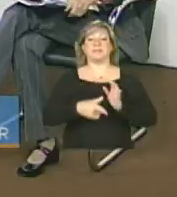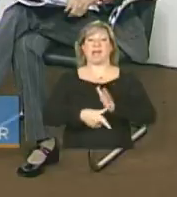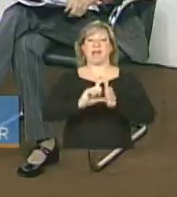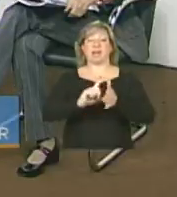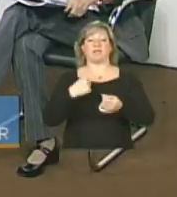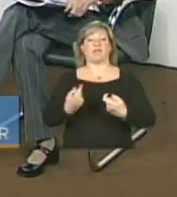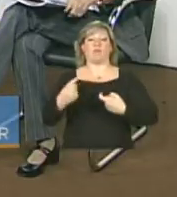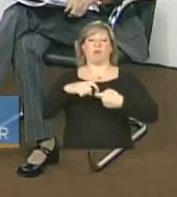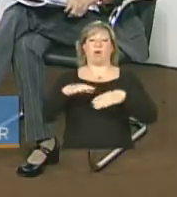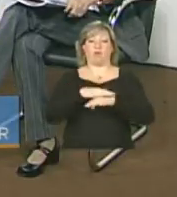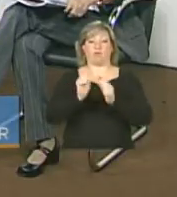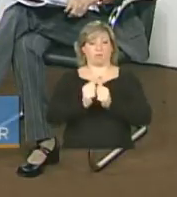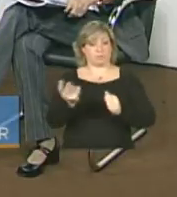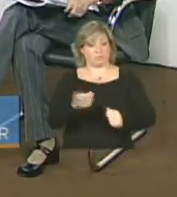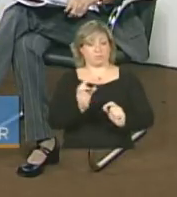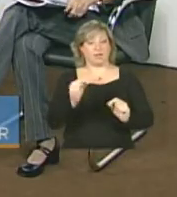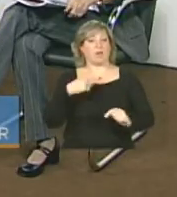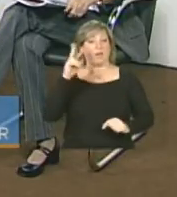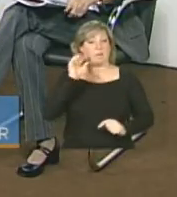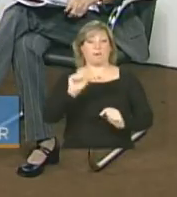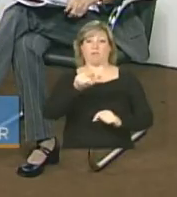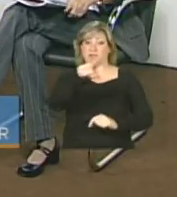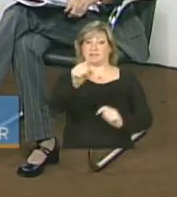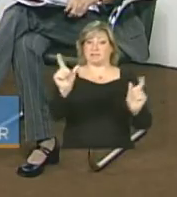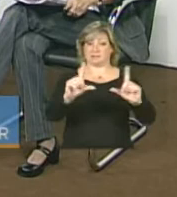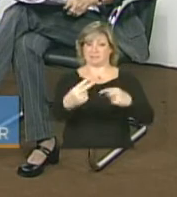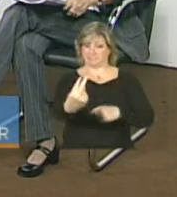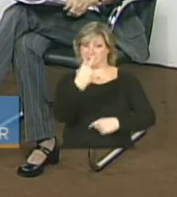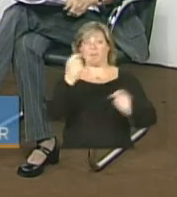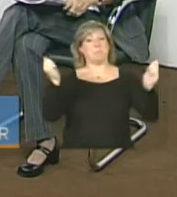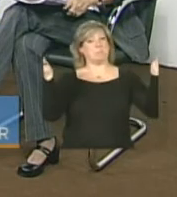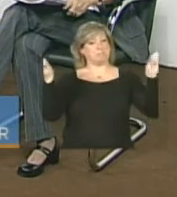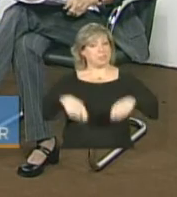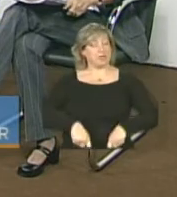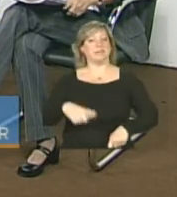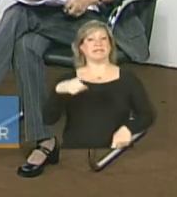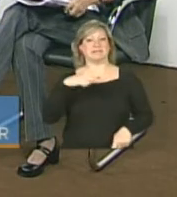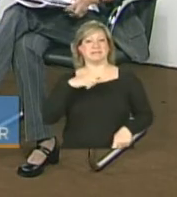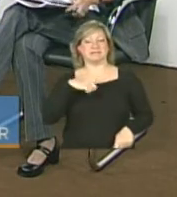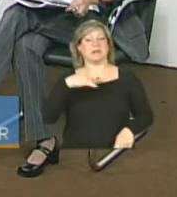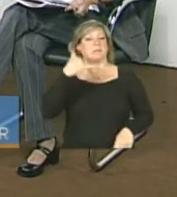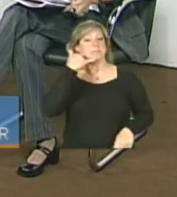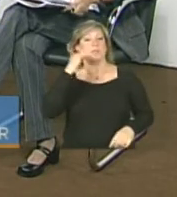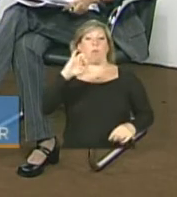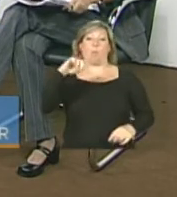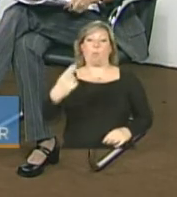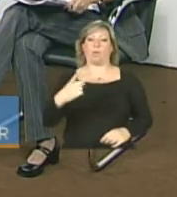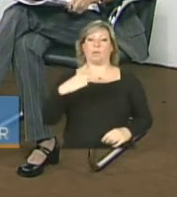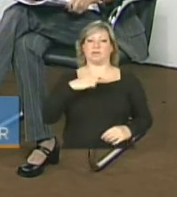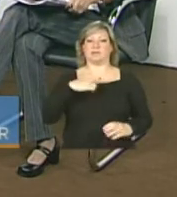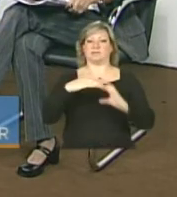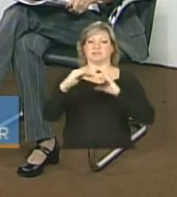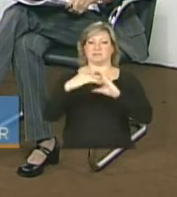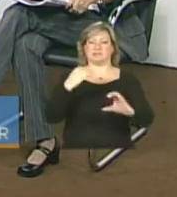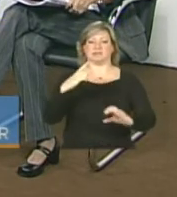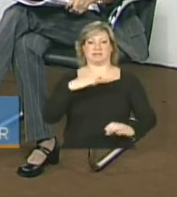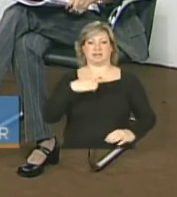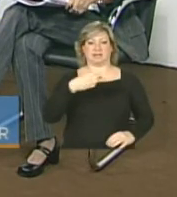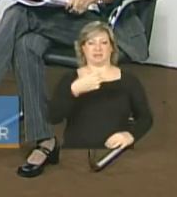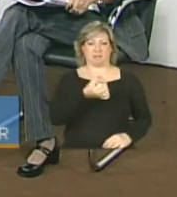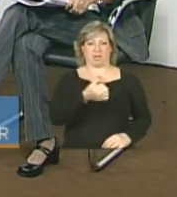voltar a conversar com vocês, eu quero lembrar que você pode participar. É só dar uma ligadinha, olha, é